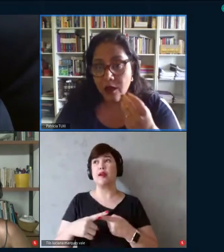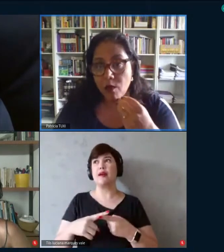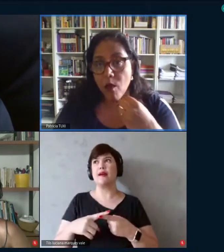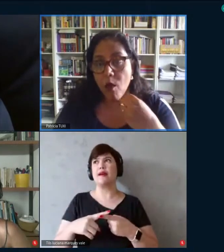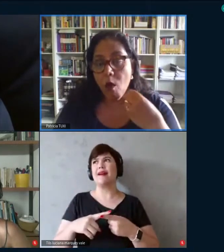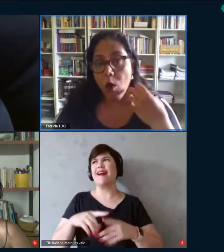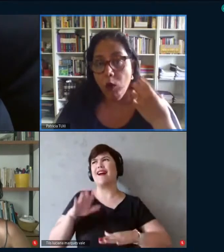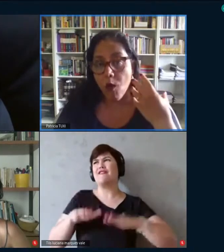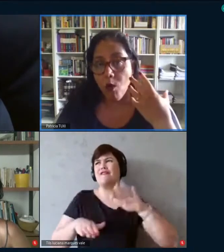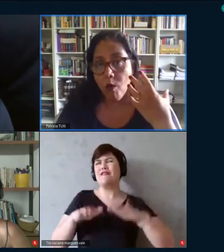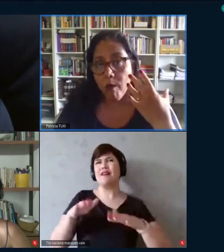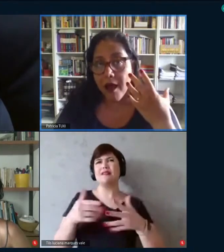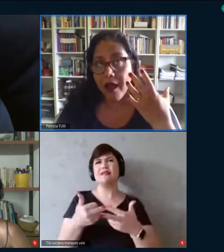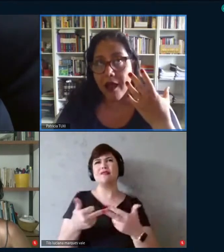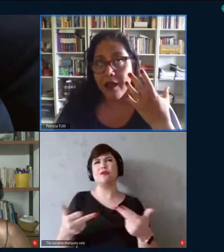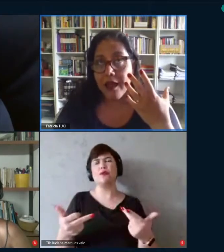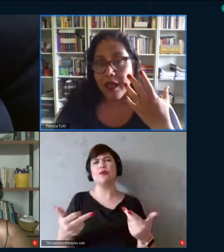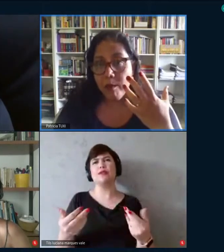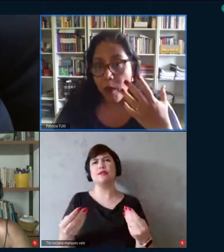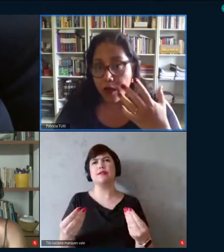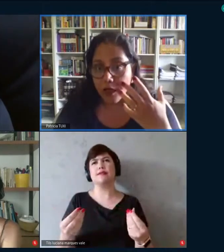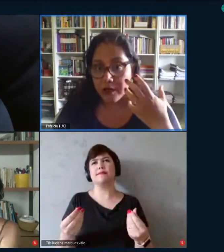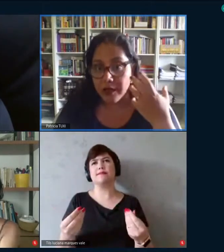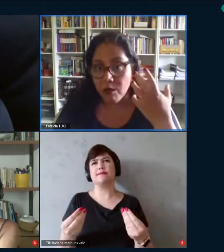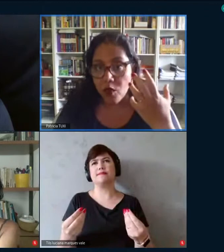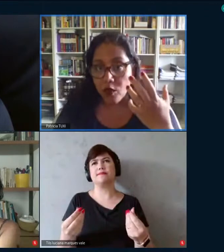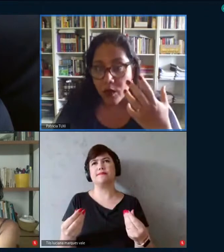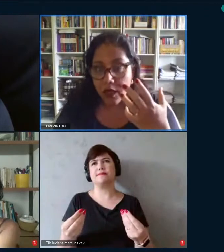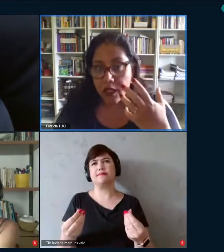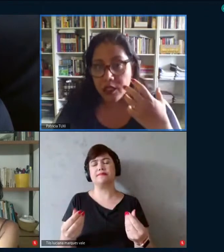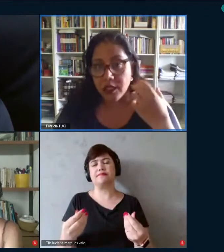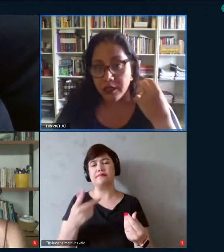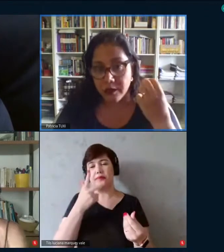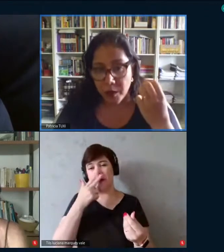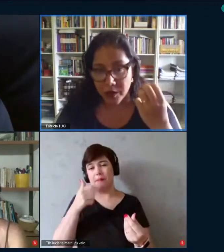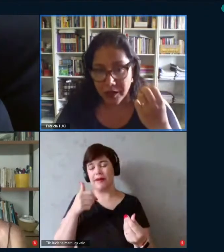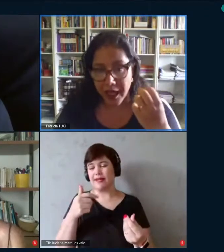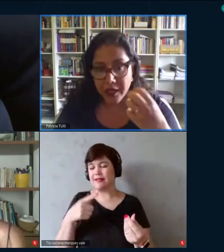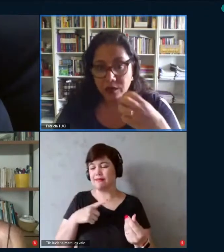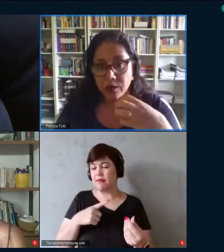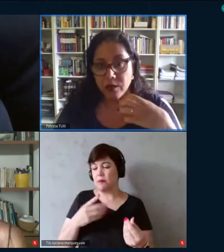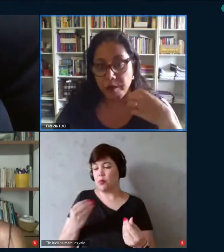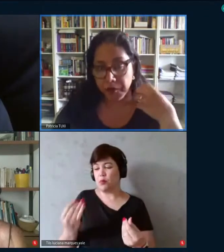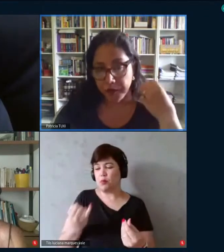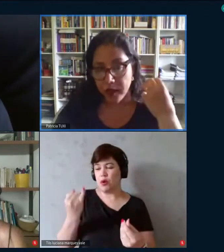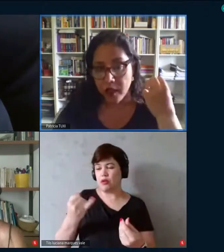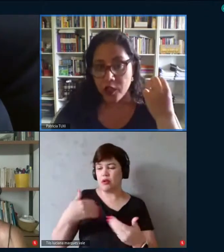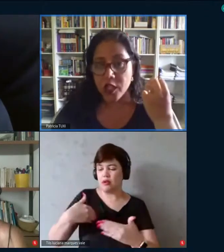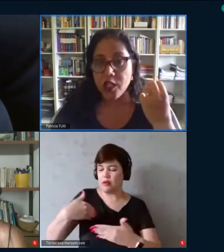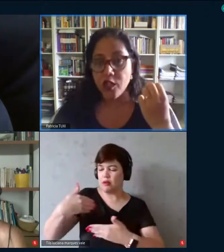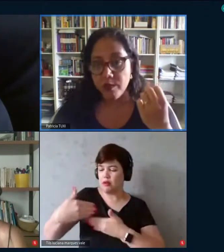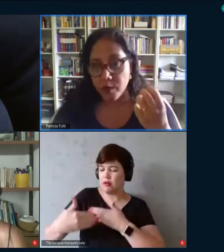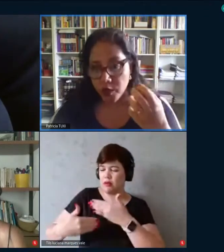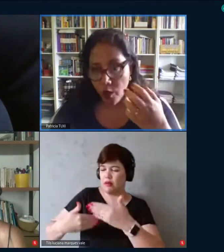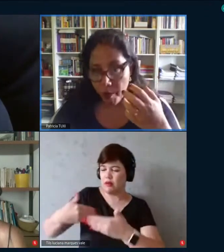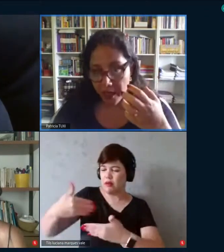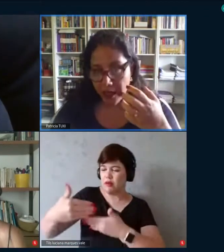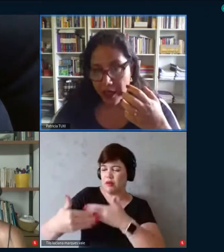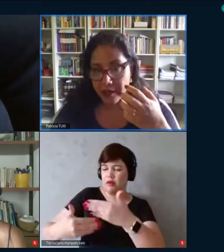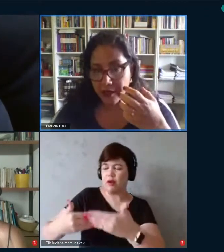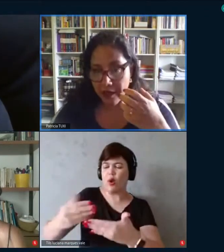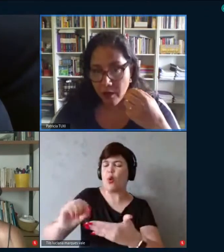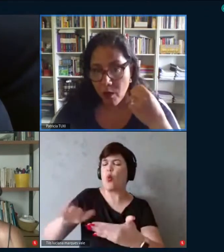elas estão com uma importância muito grande nesses processos de que tipo